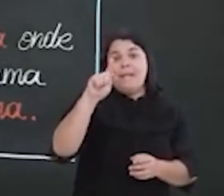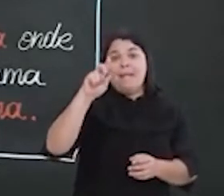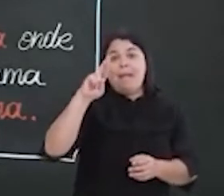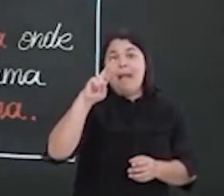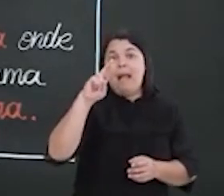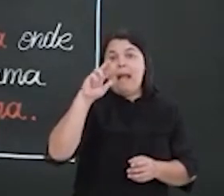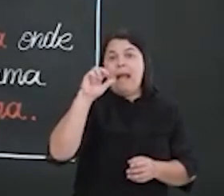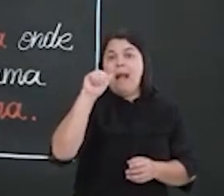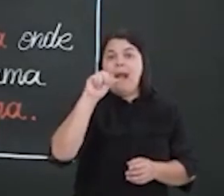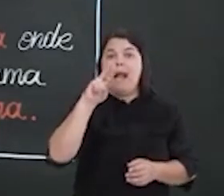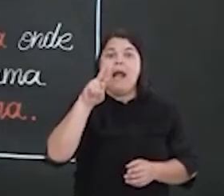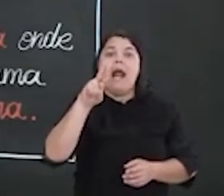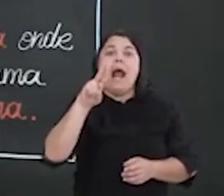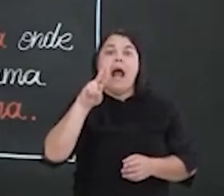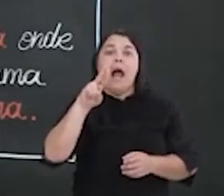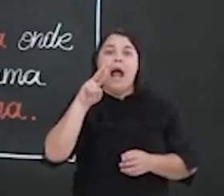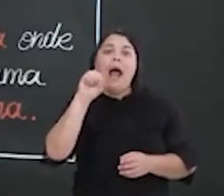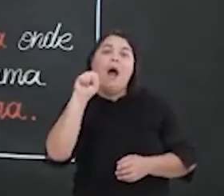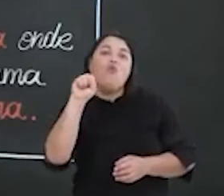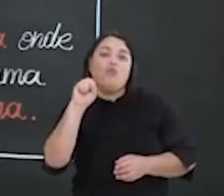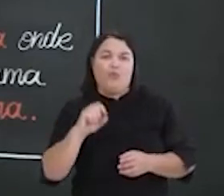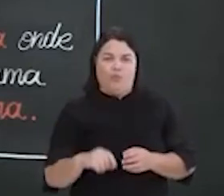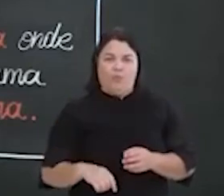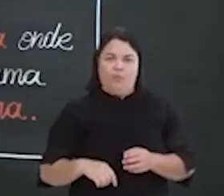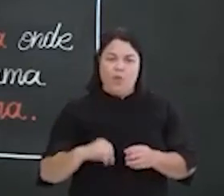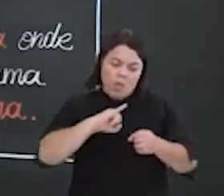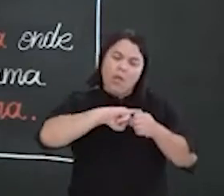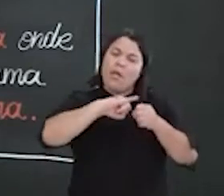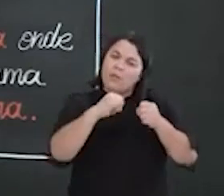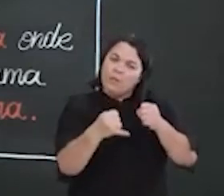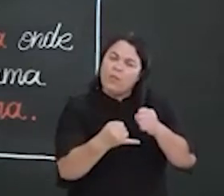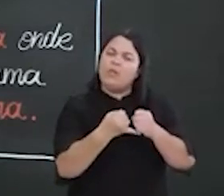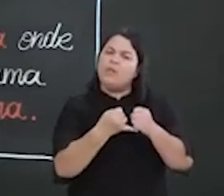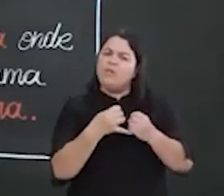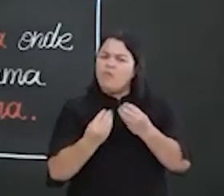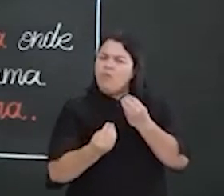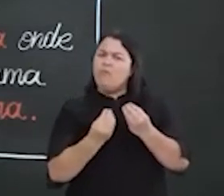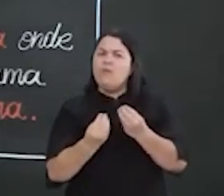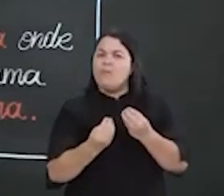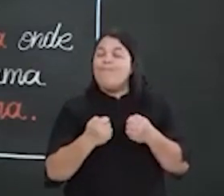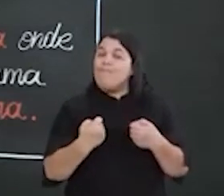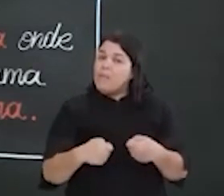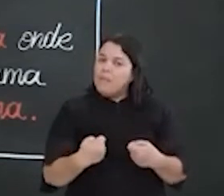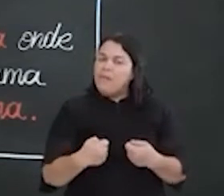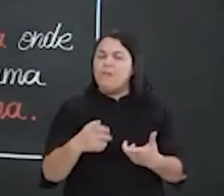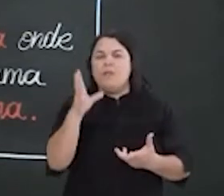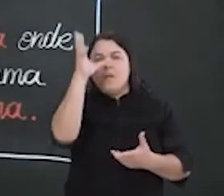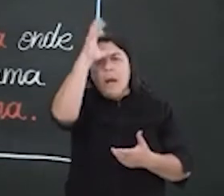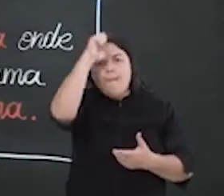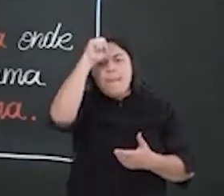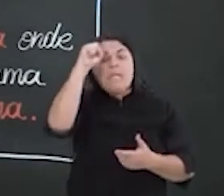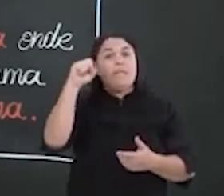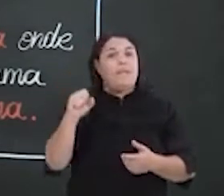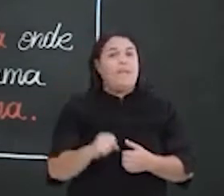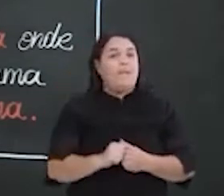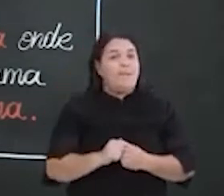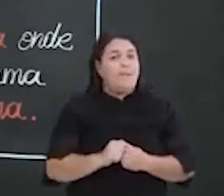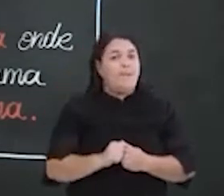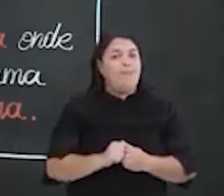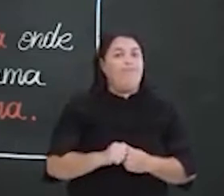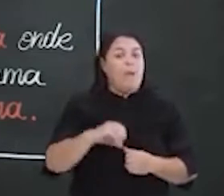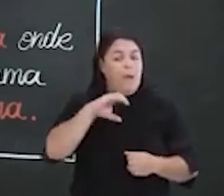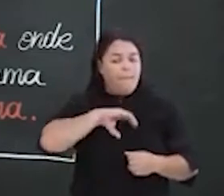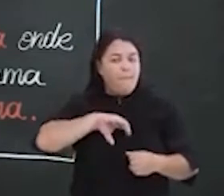preciso aprender esses graus porque esses graus eles são manifestos de forma muito própria na língua portuguesa e gera muita